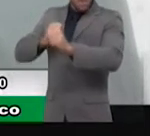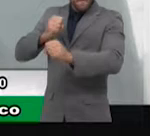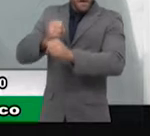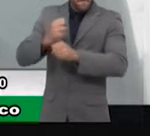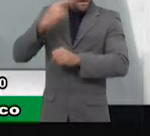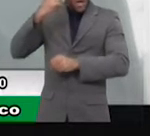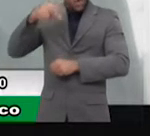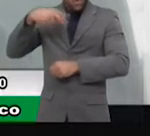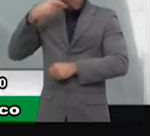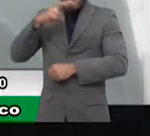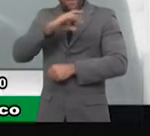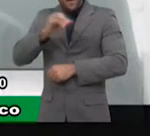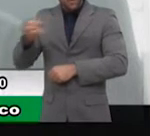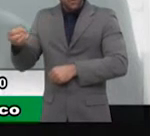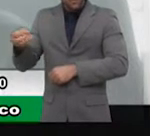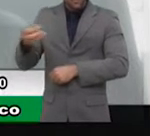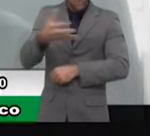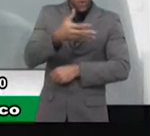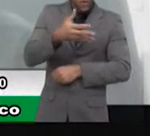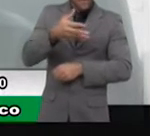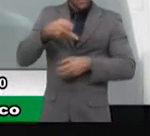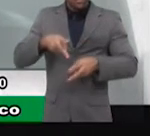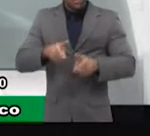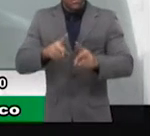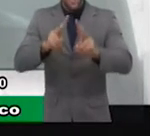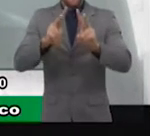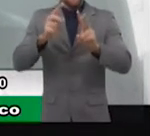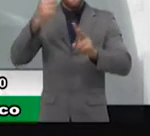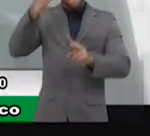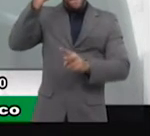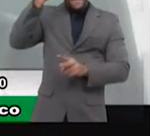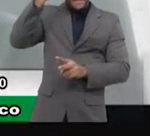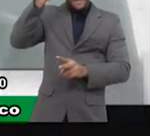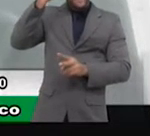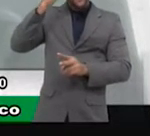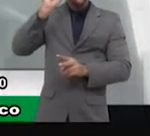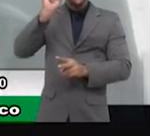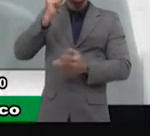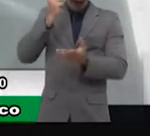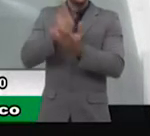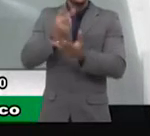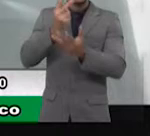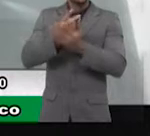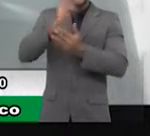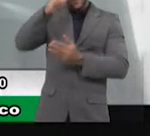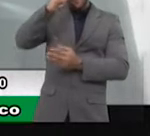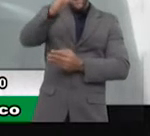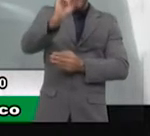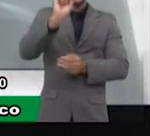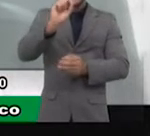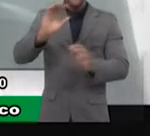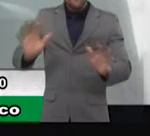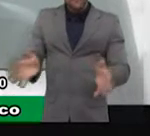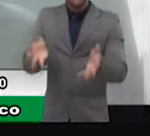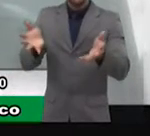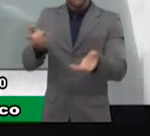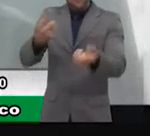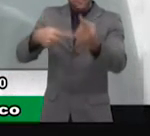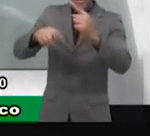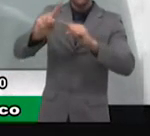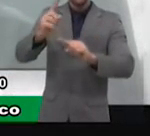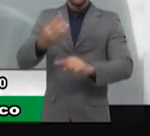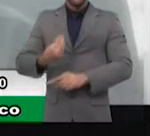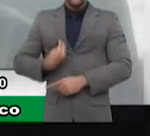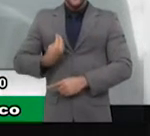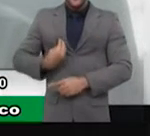continuar, pense sempre numa situação, melhorar a qualidade de vida do nosso povo. É isso que